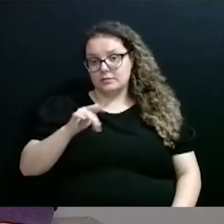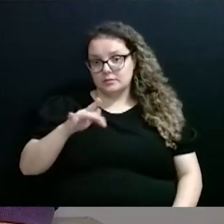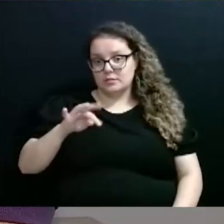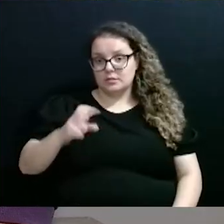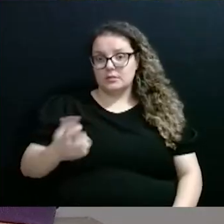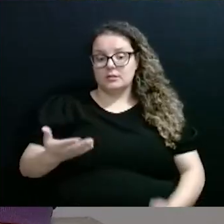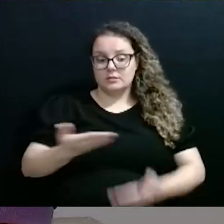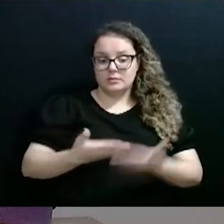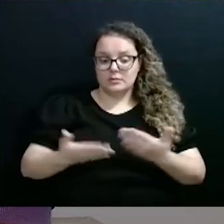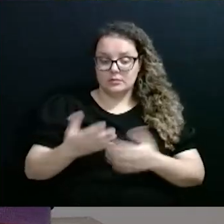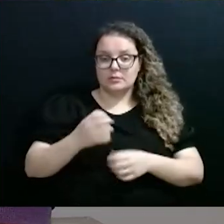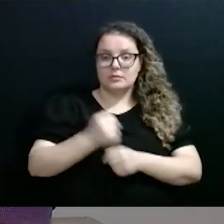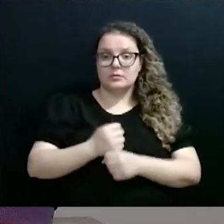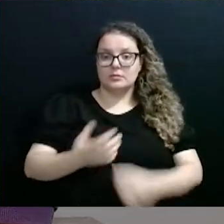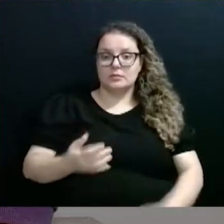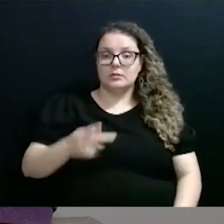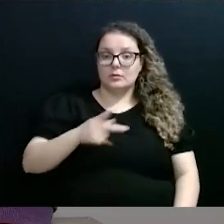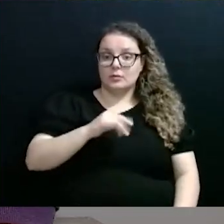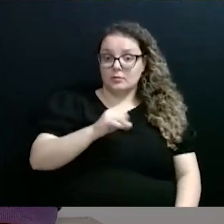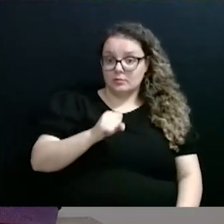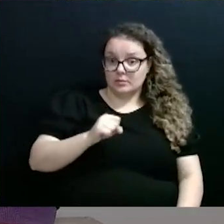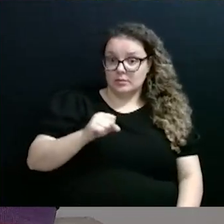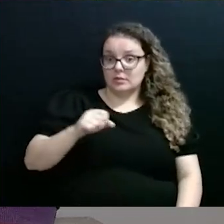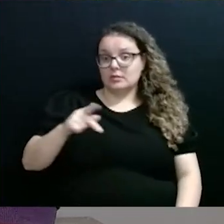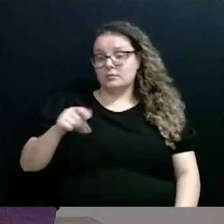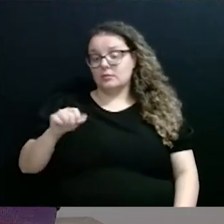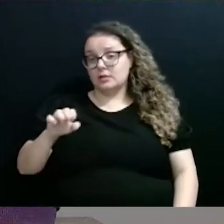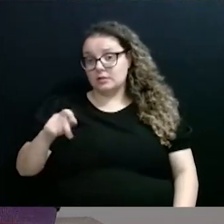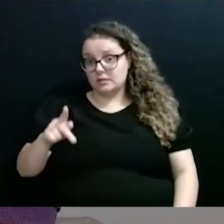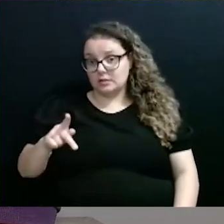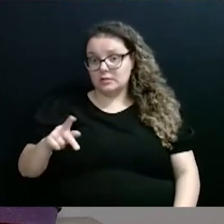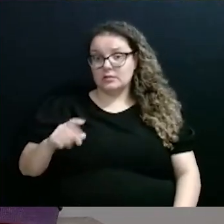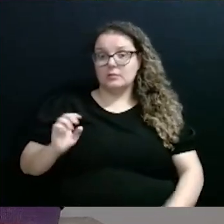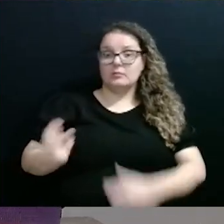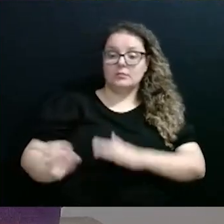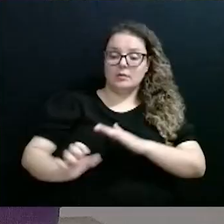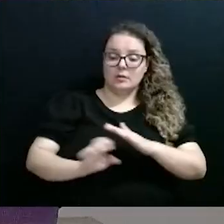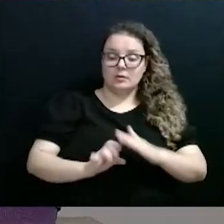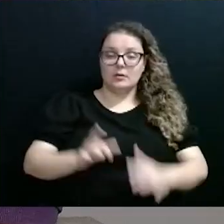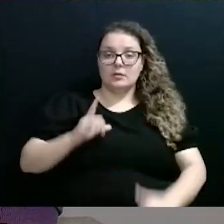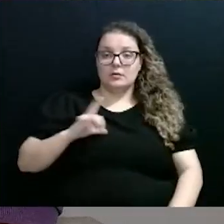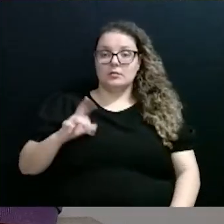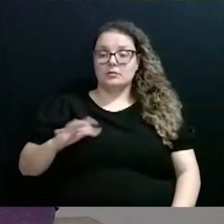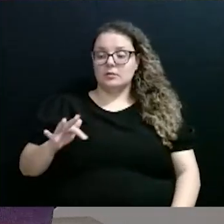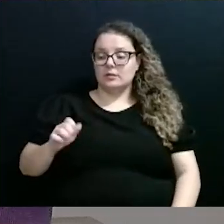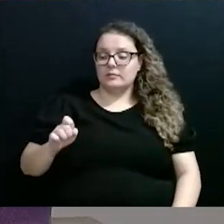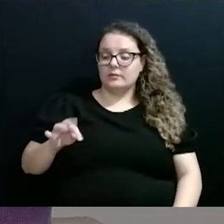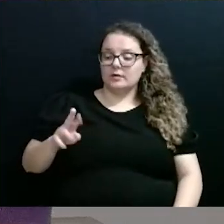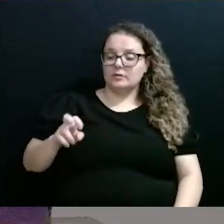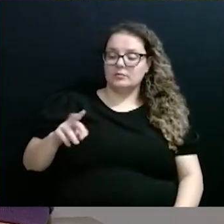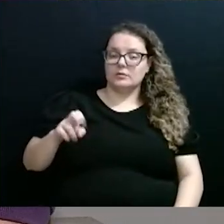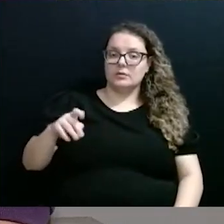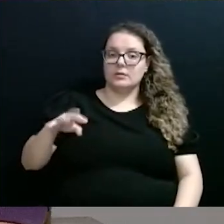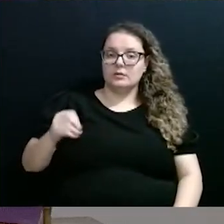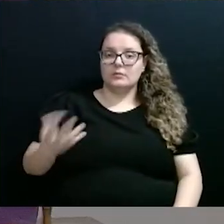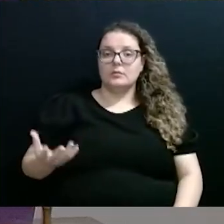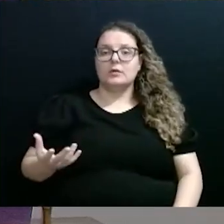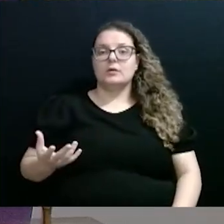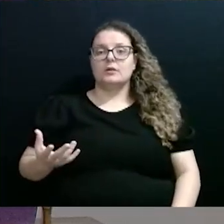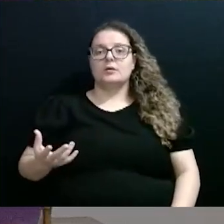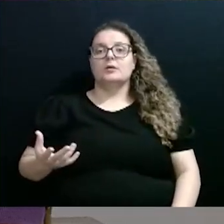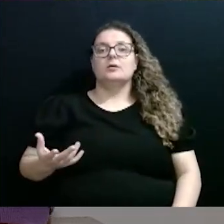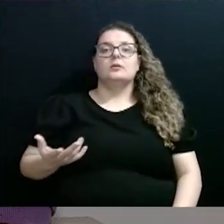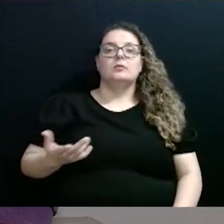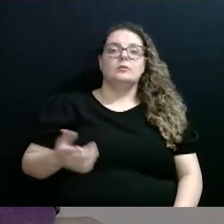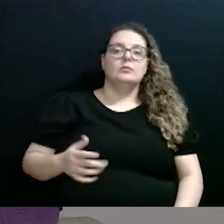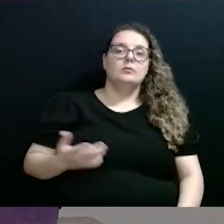Agora, esse PIS/PASEP, as empresas, quando têm o seu faturamento, empresas do lucro real, empresas do